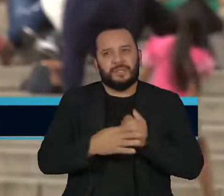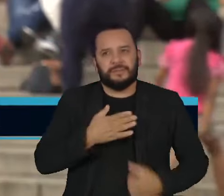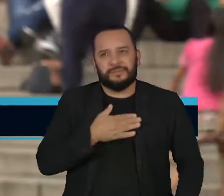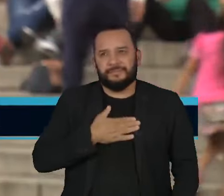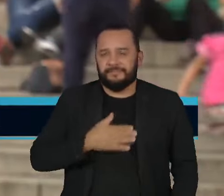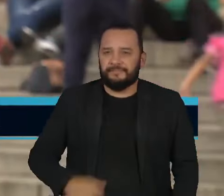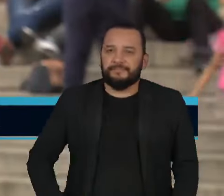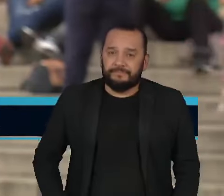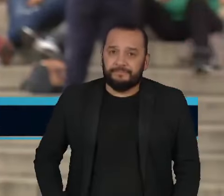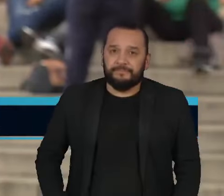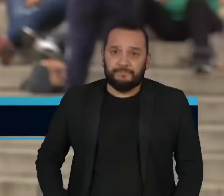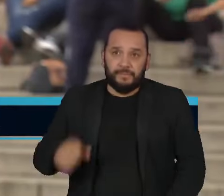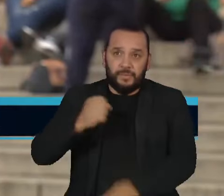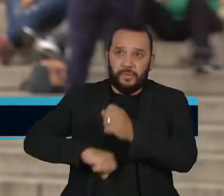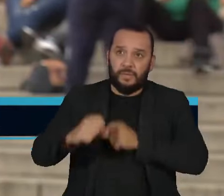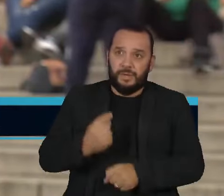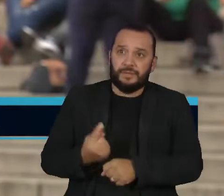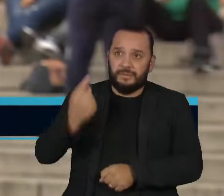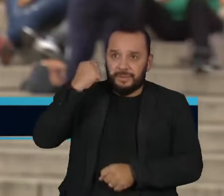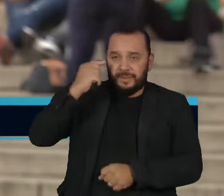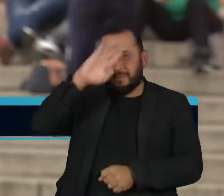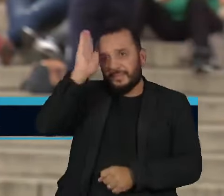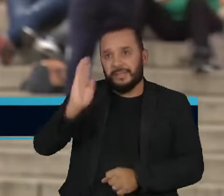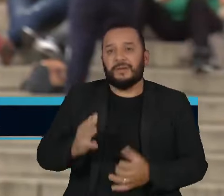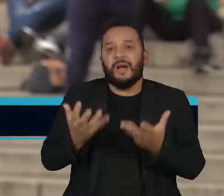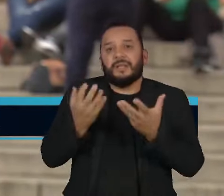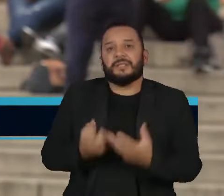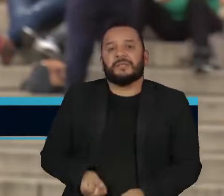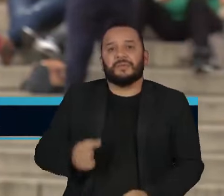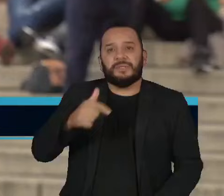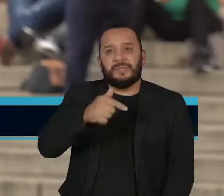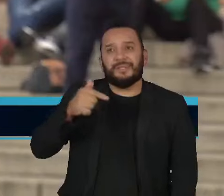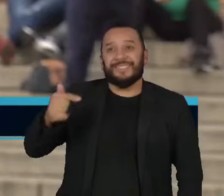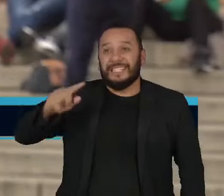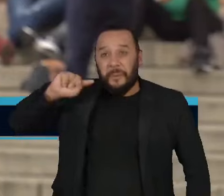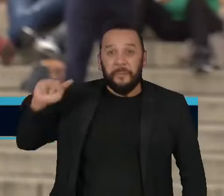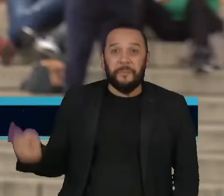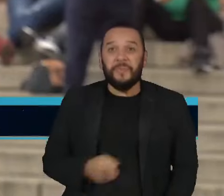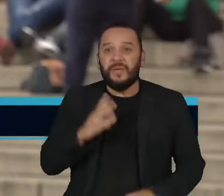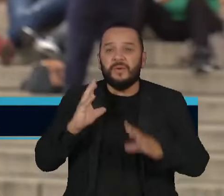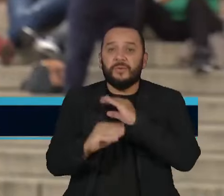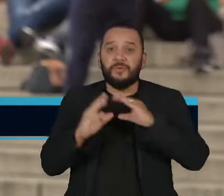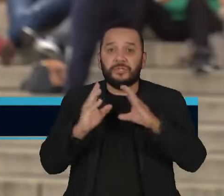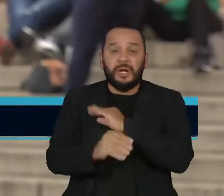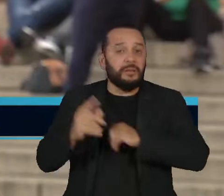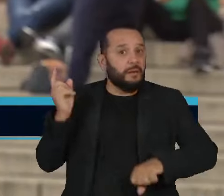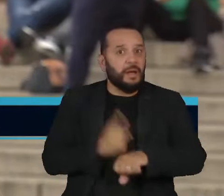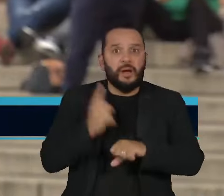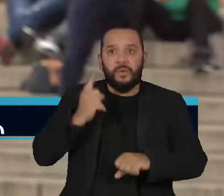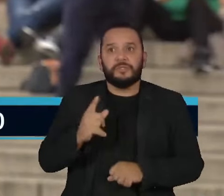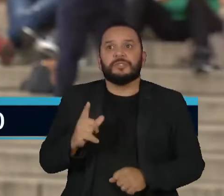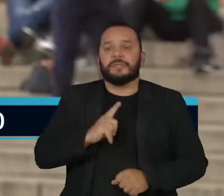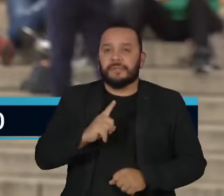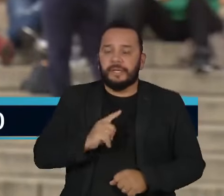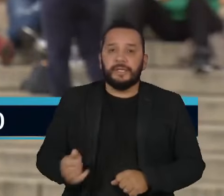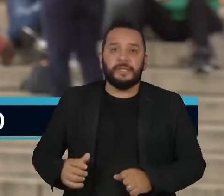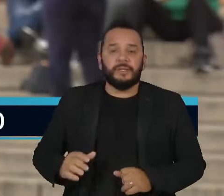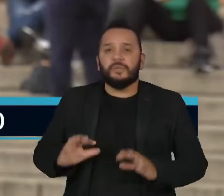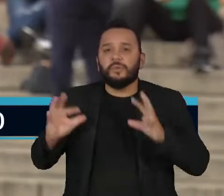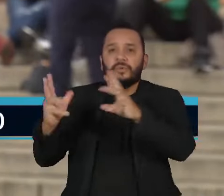o Brasil reconheceu mais de 77 mil refugiados, o maior número da história. Todos têm em comum